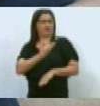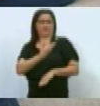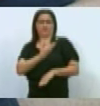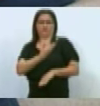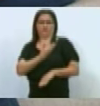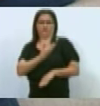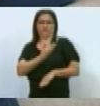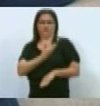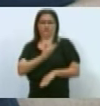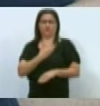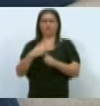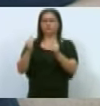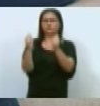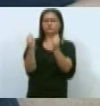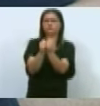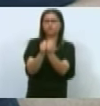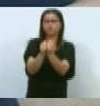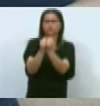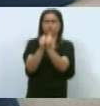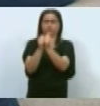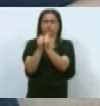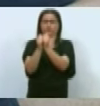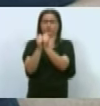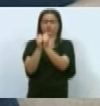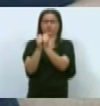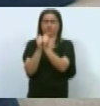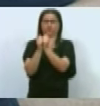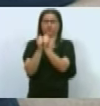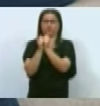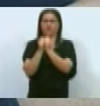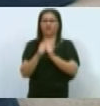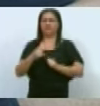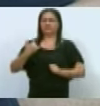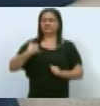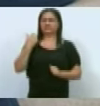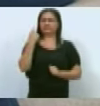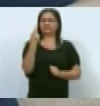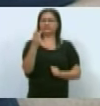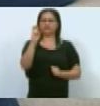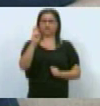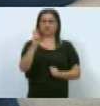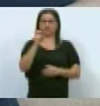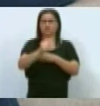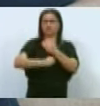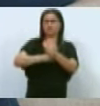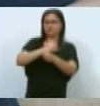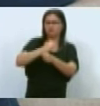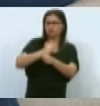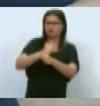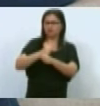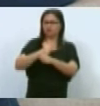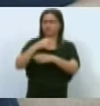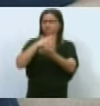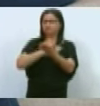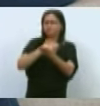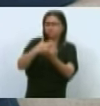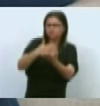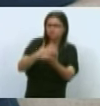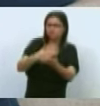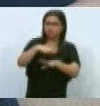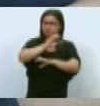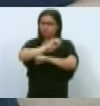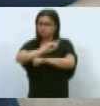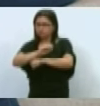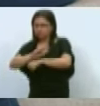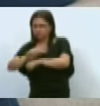36. Eu comecei Lima esse ano. Aí eu comecei, eu gostei, então meu